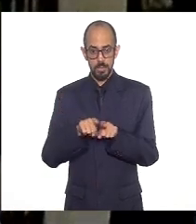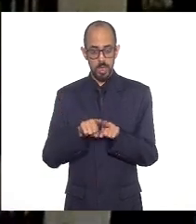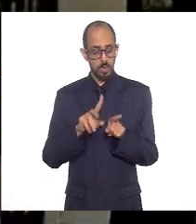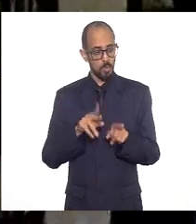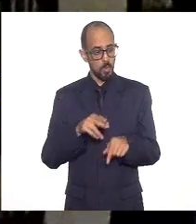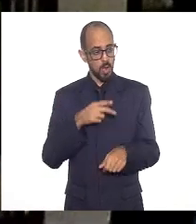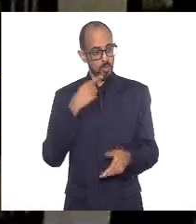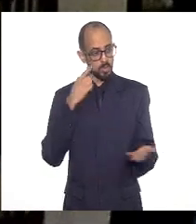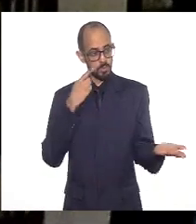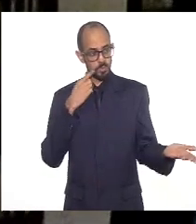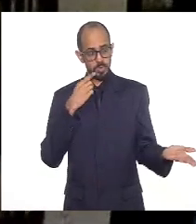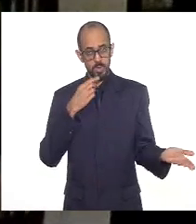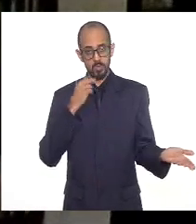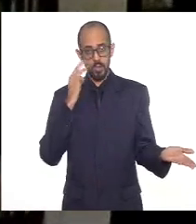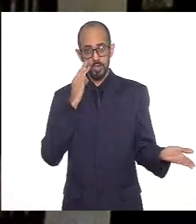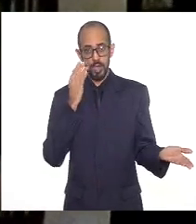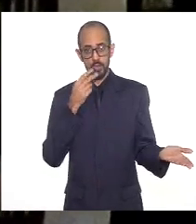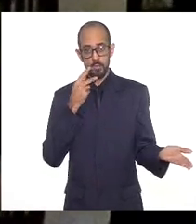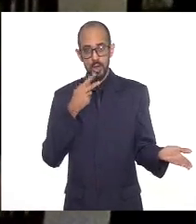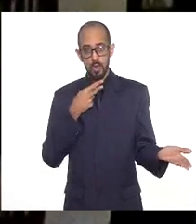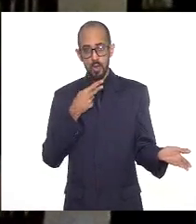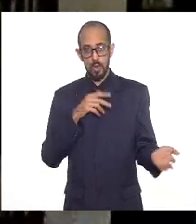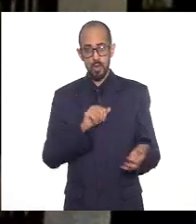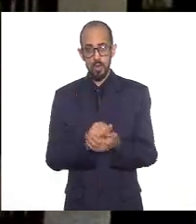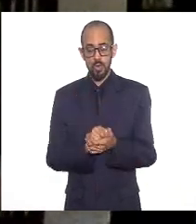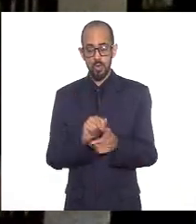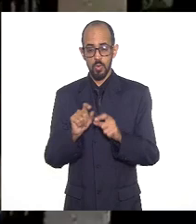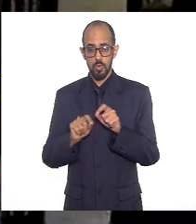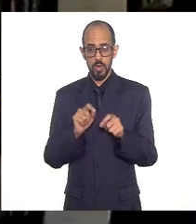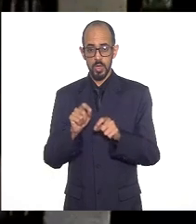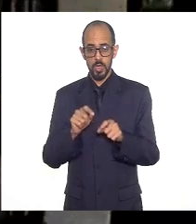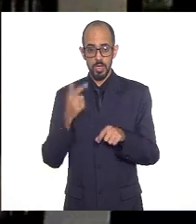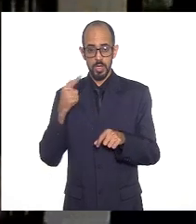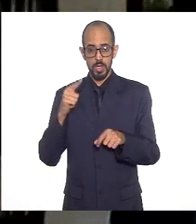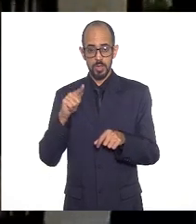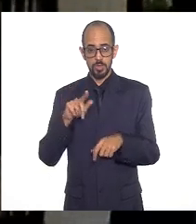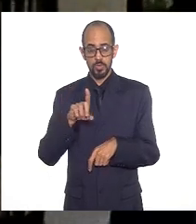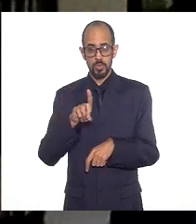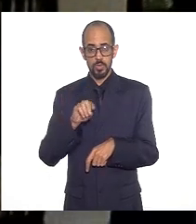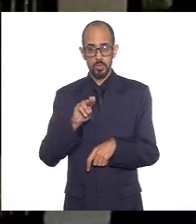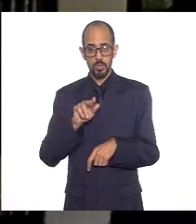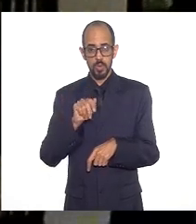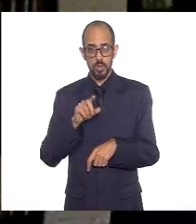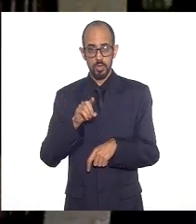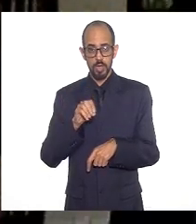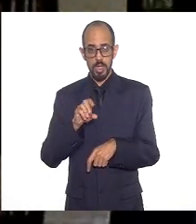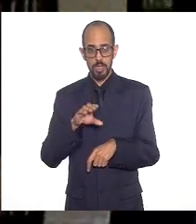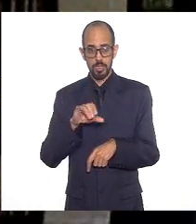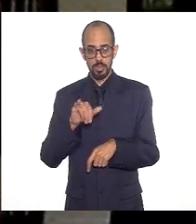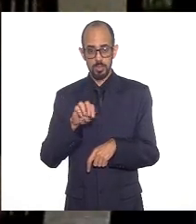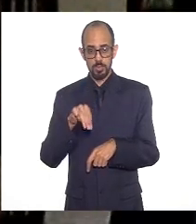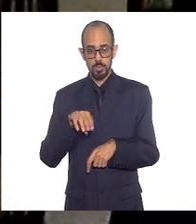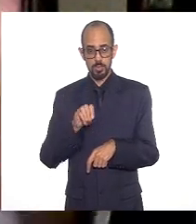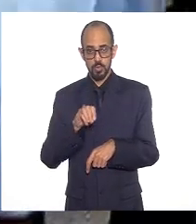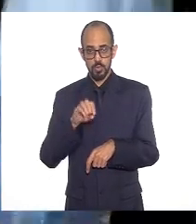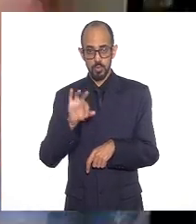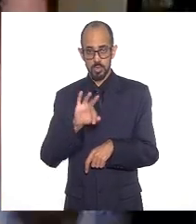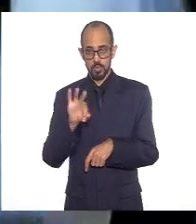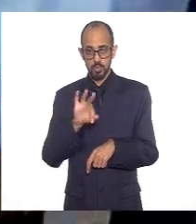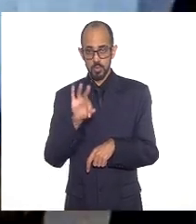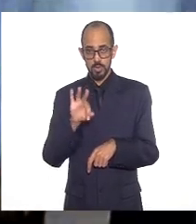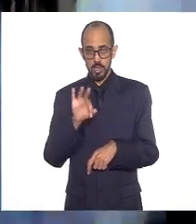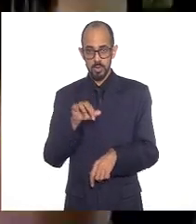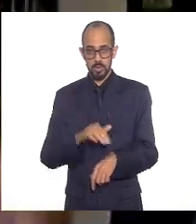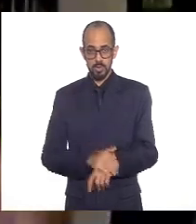pelo deputado Valdir Carneiro, o duodécimo das universidades. As